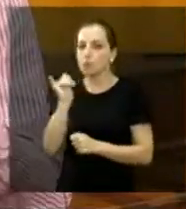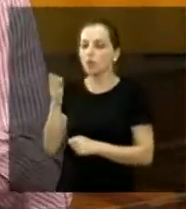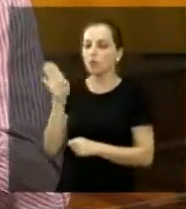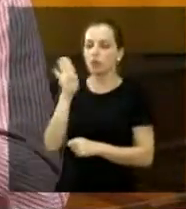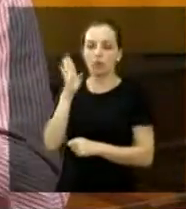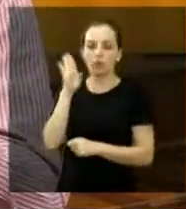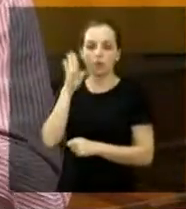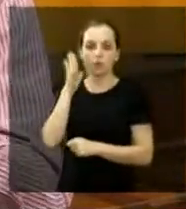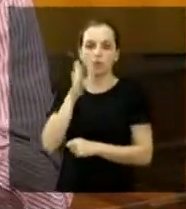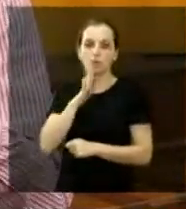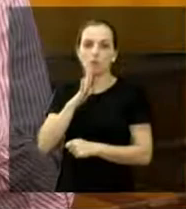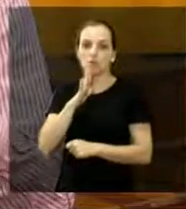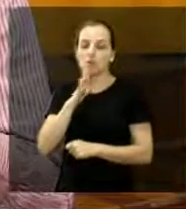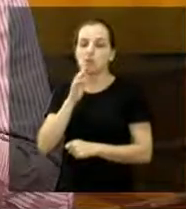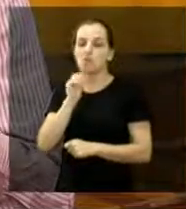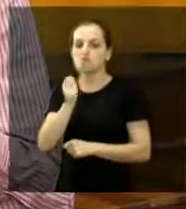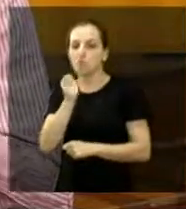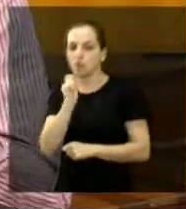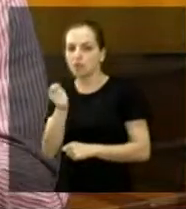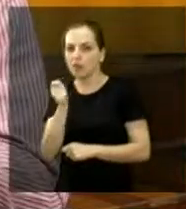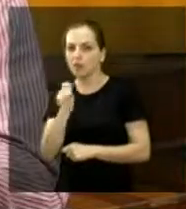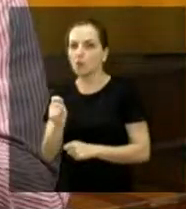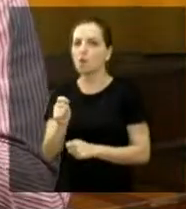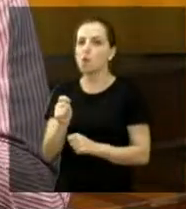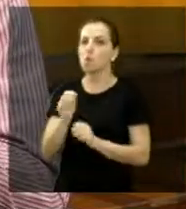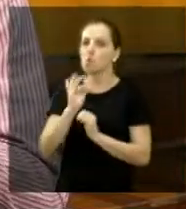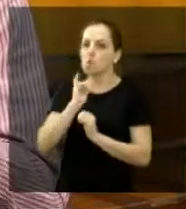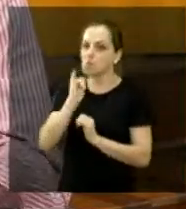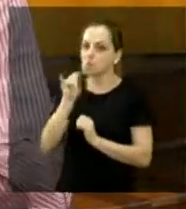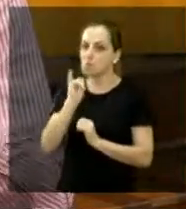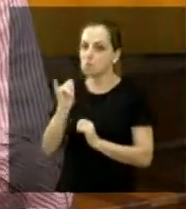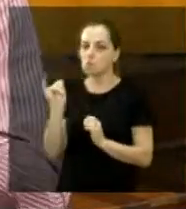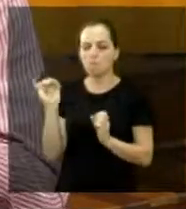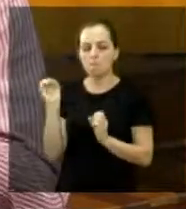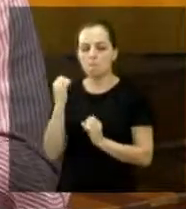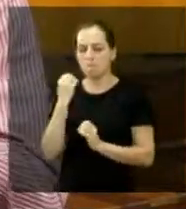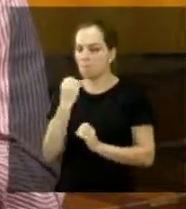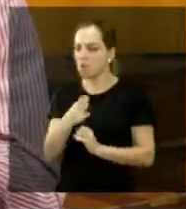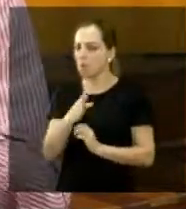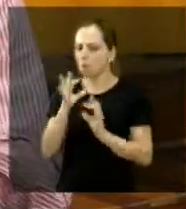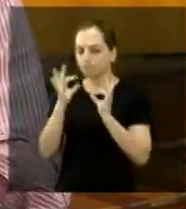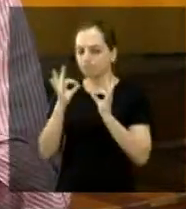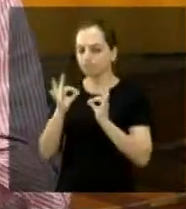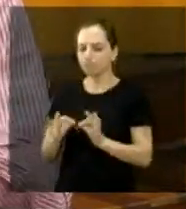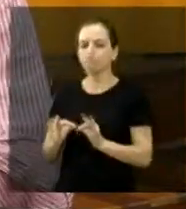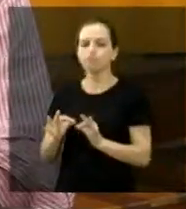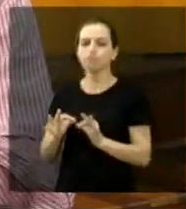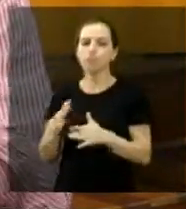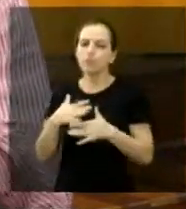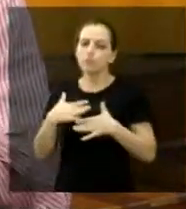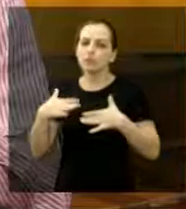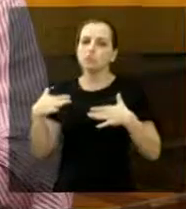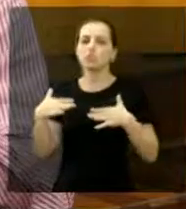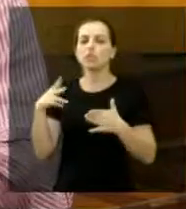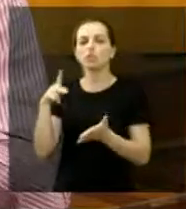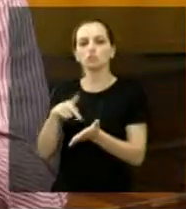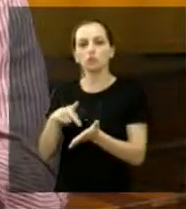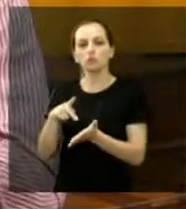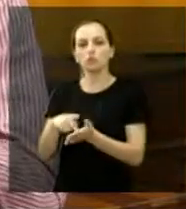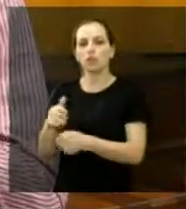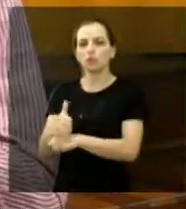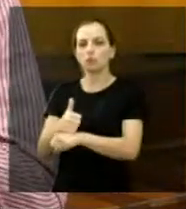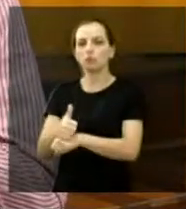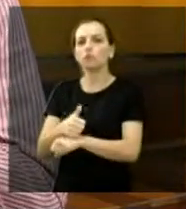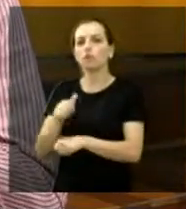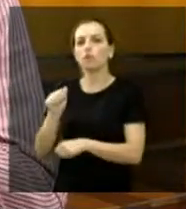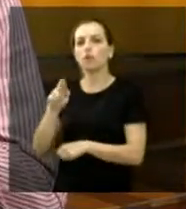cultura geral que ele tem, pelo padrão de voz que ele tem, é fantástico, eu admiro demais o Araújo, sou fã do Antônio Carlos